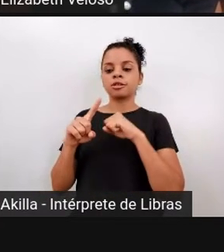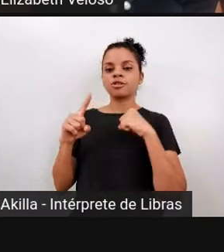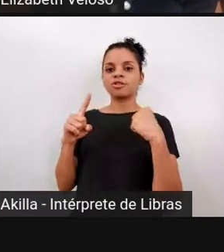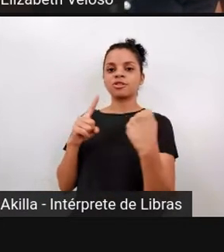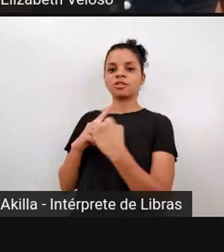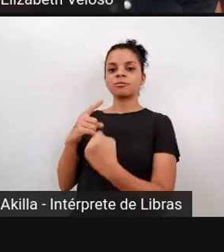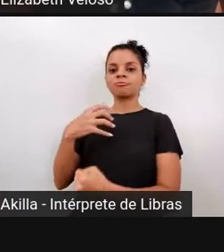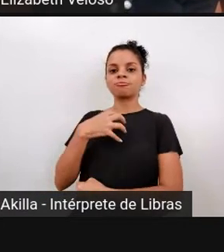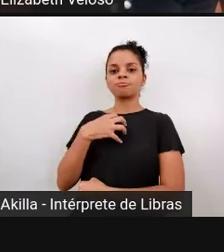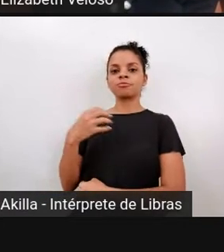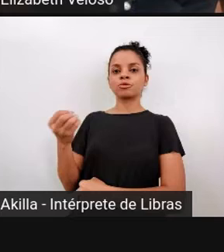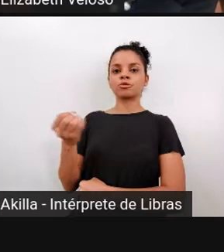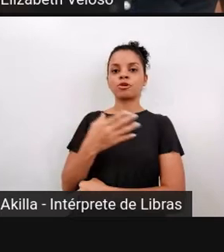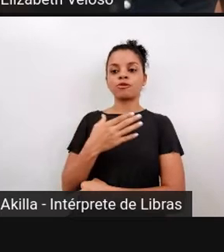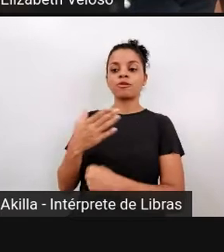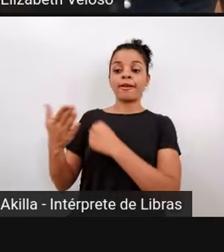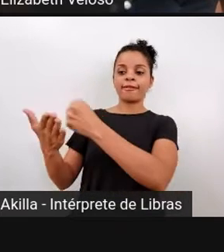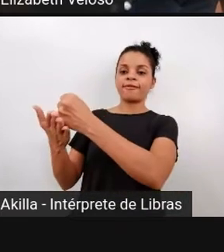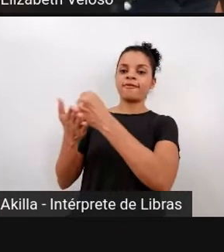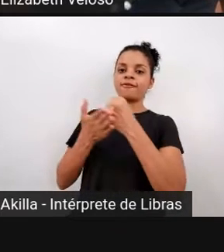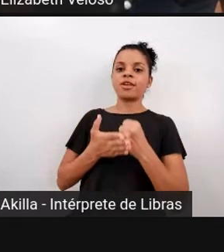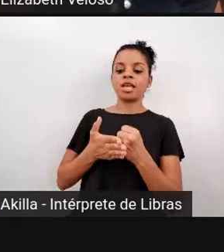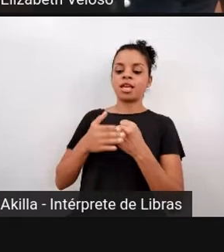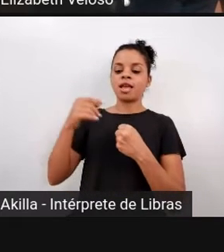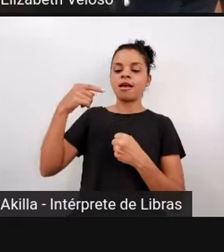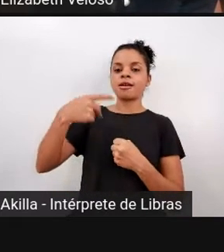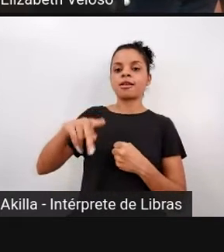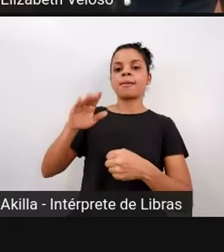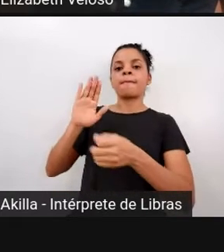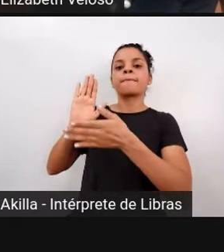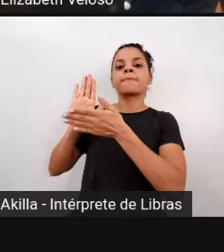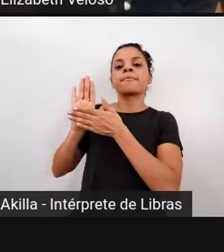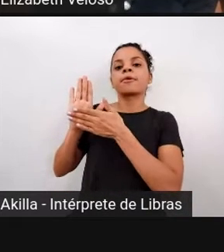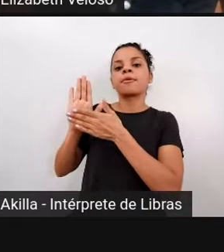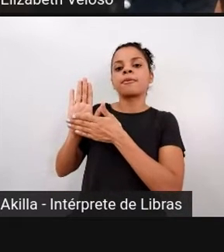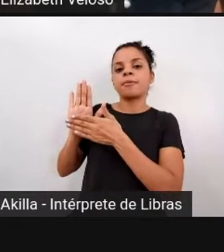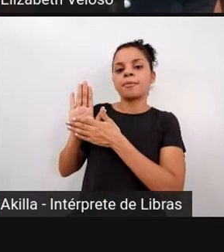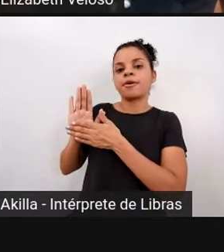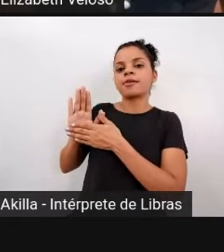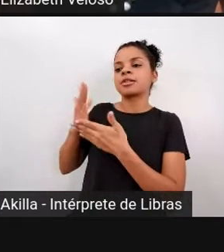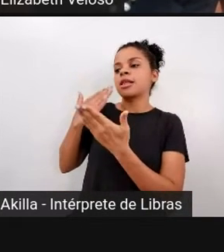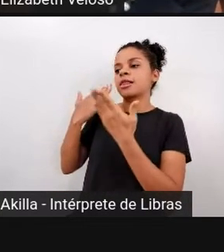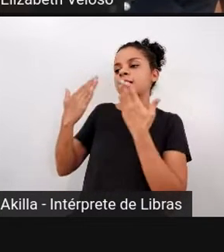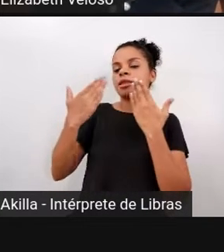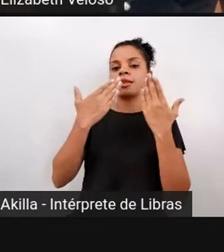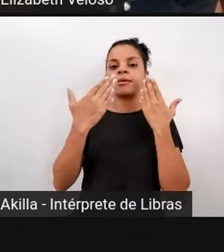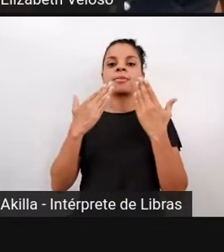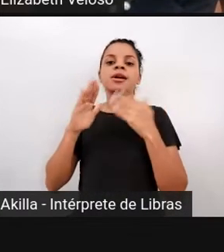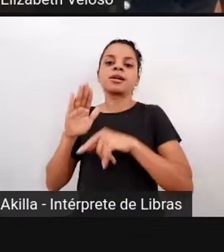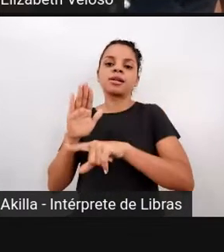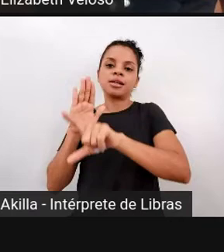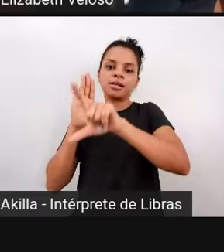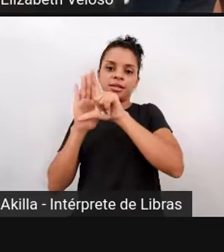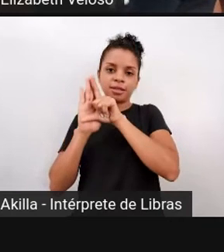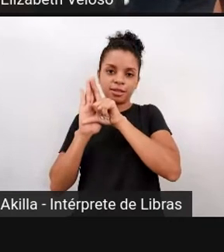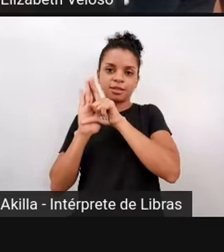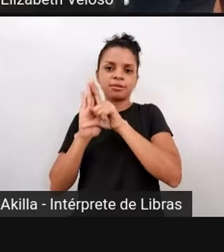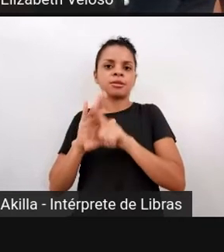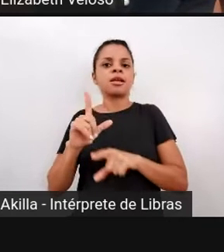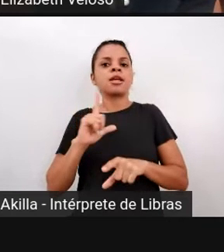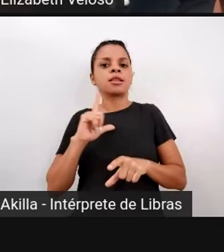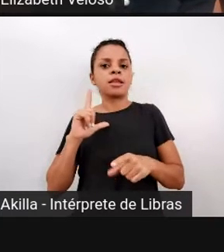para a consultoria na forma de propostas, de debate, na forma de legislação, muitos marcos já aprovados com